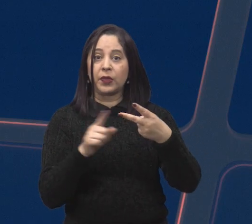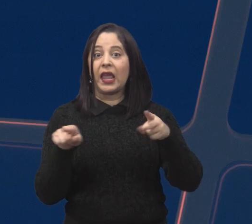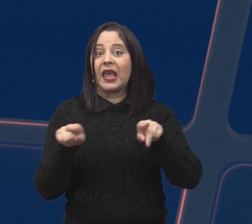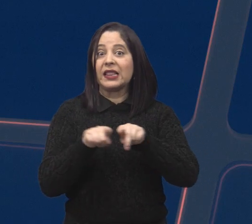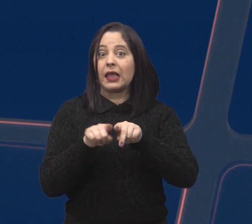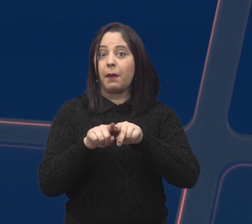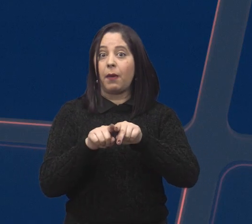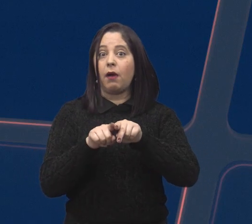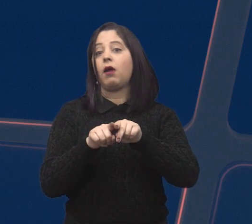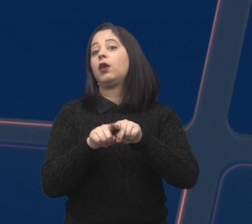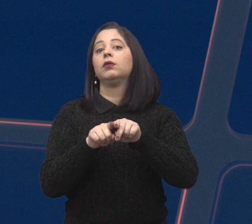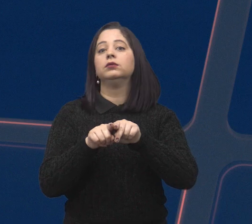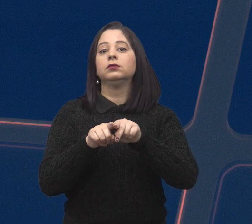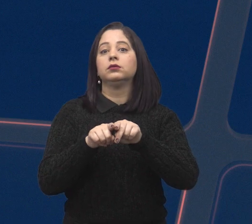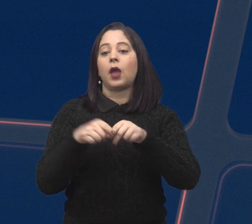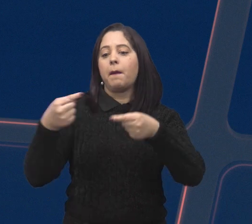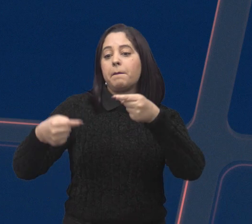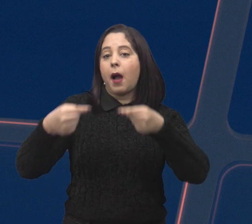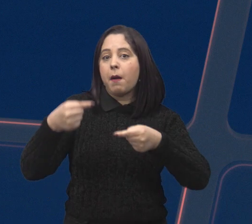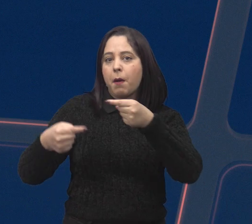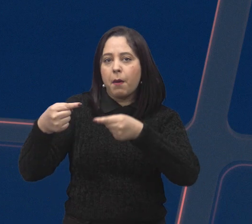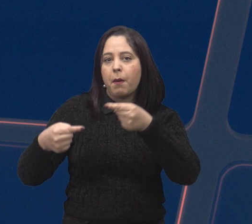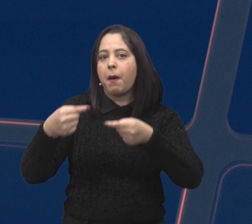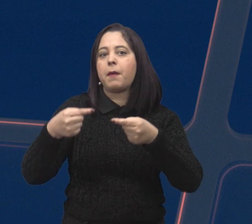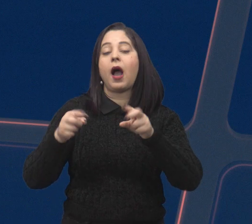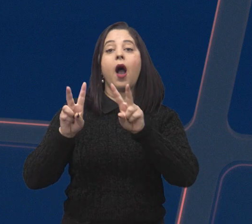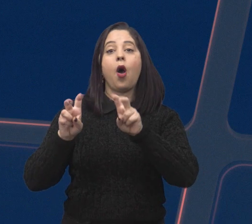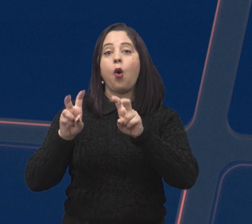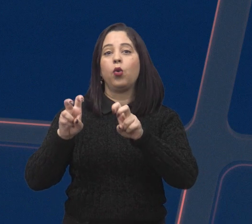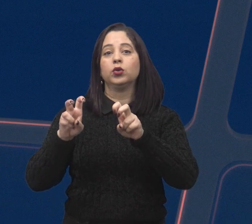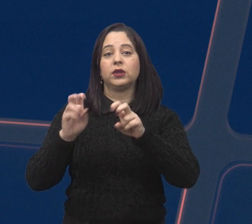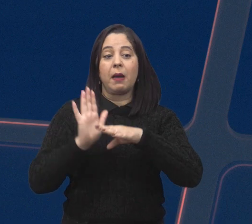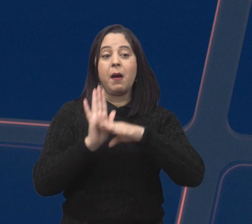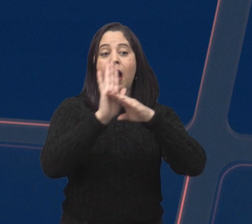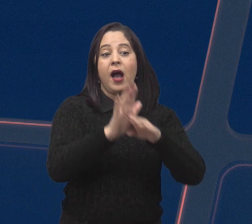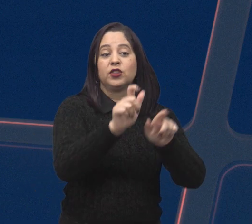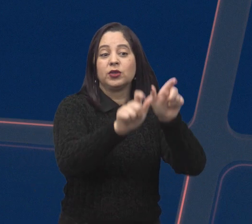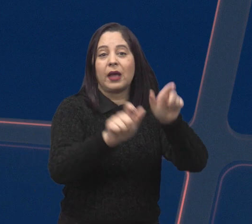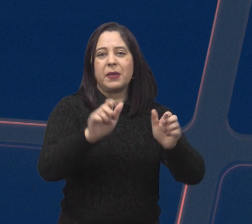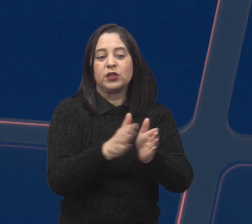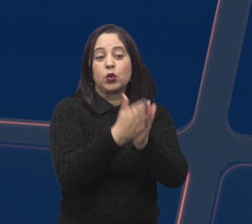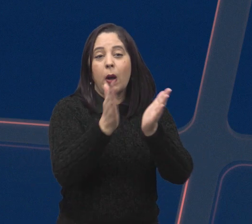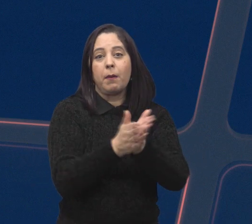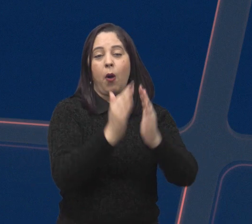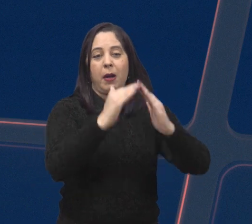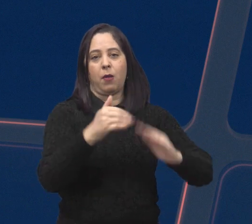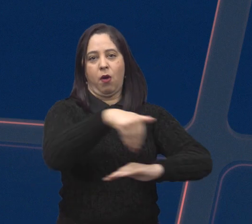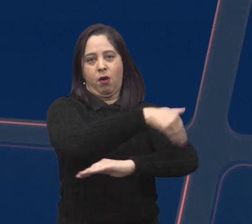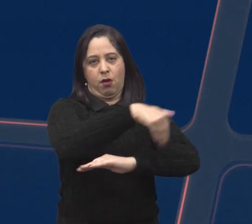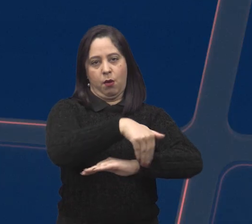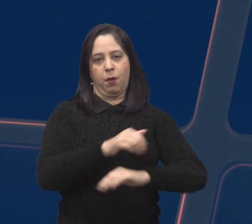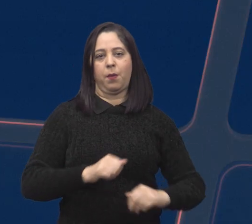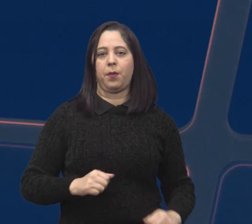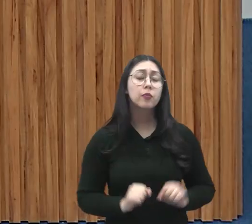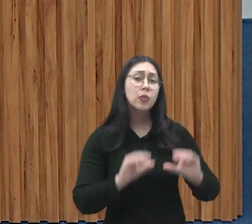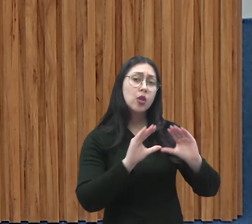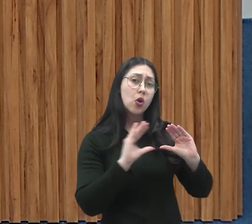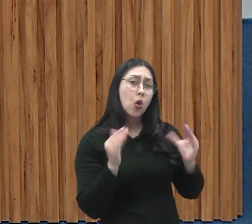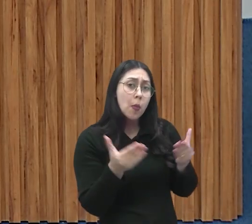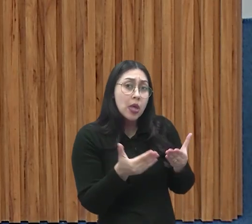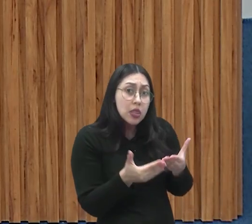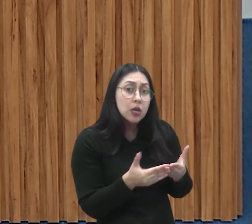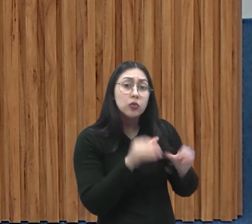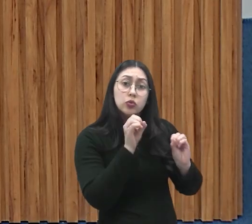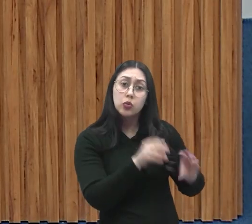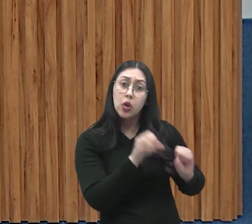a escolas e a possibilidade da realização de um debate público sobre assistência social. A